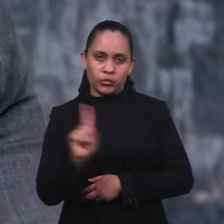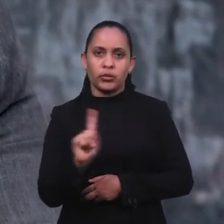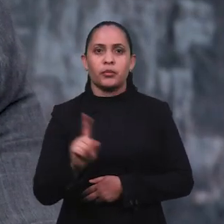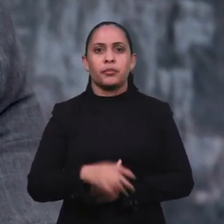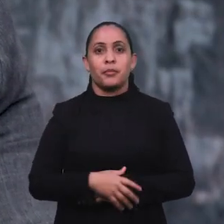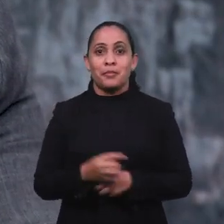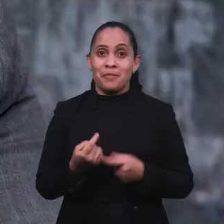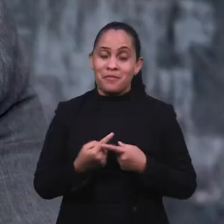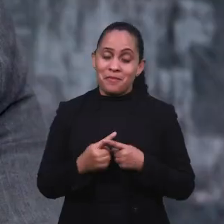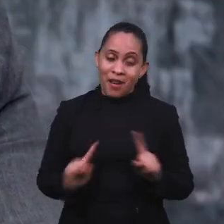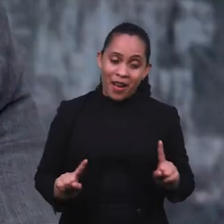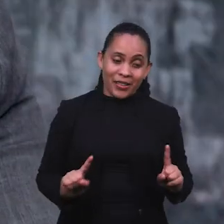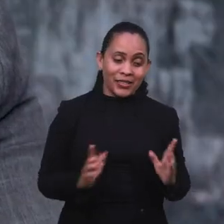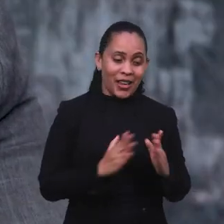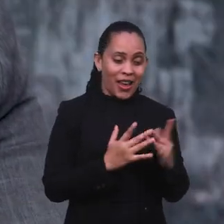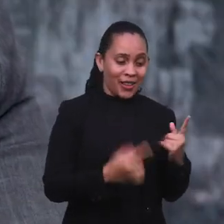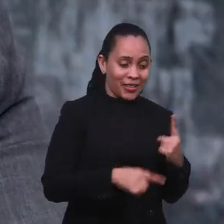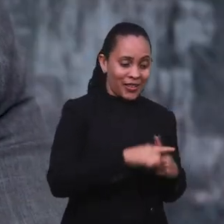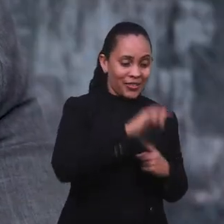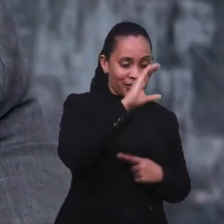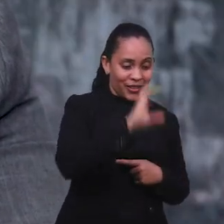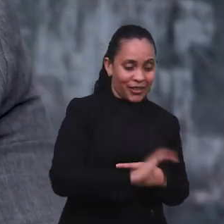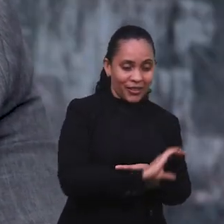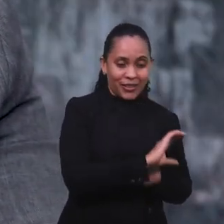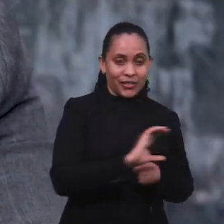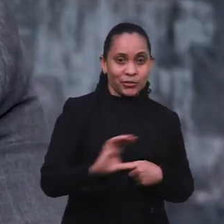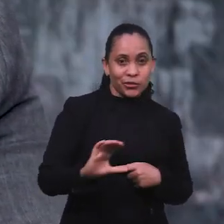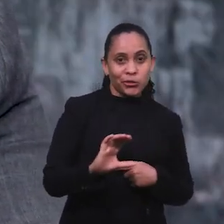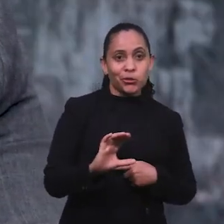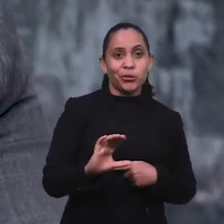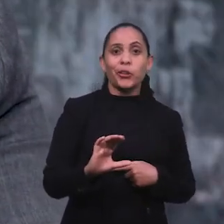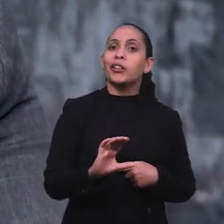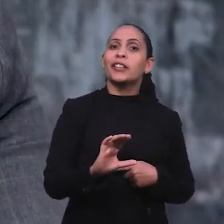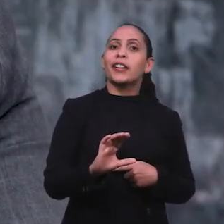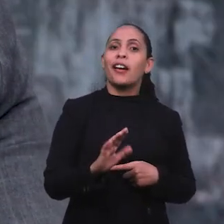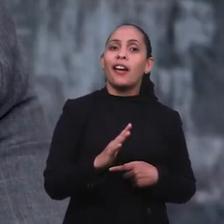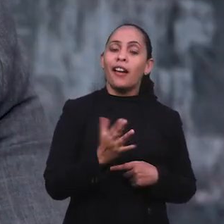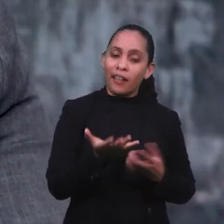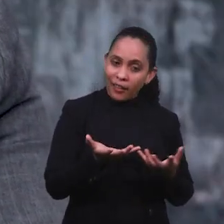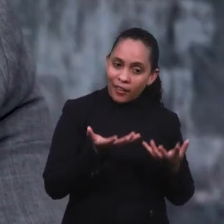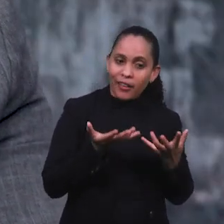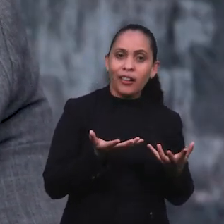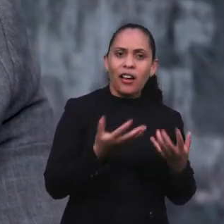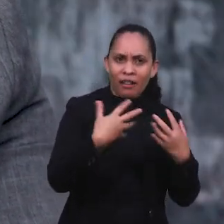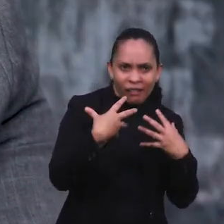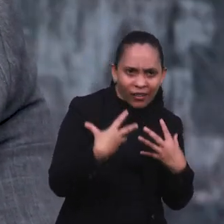igreja ela assume um papel de se pretender na posição de governante do mundo.